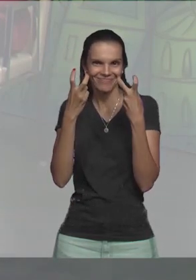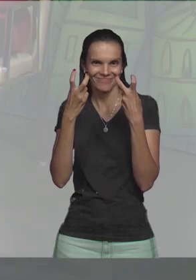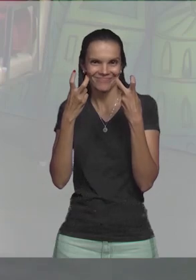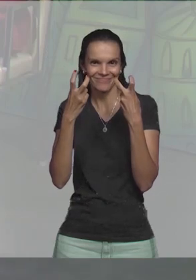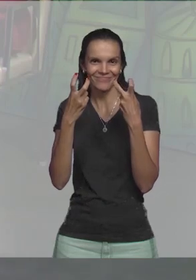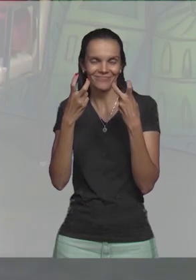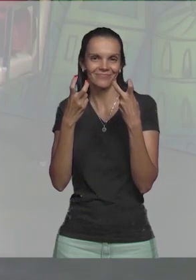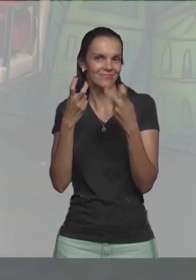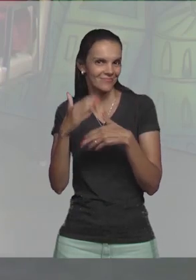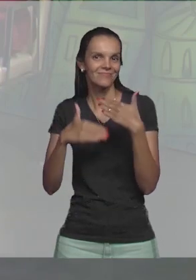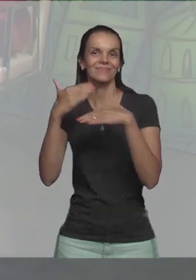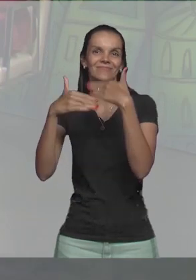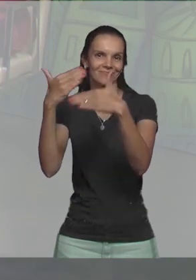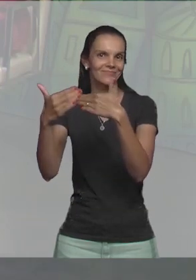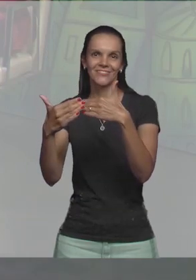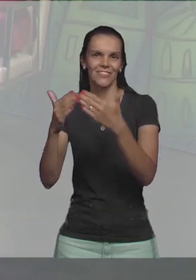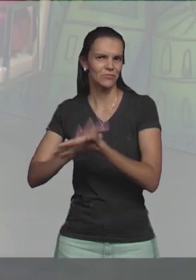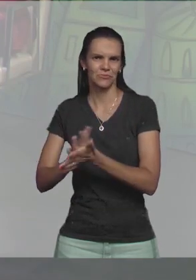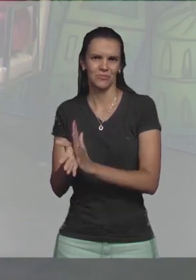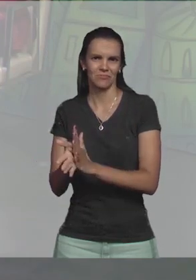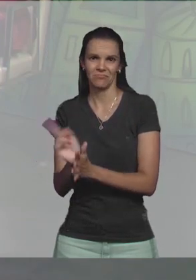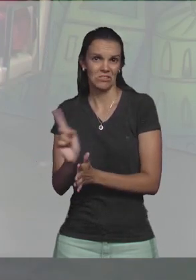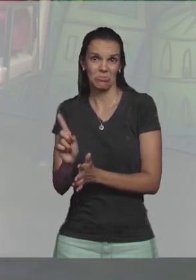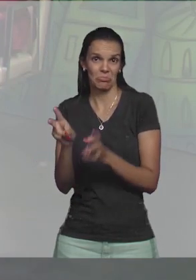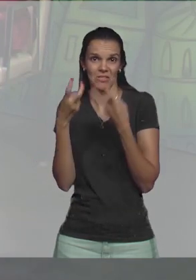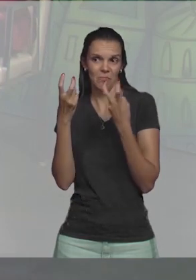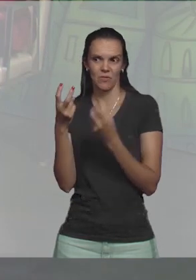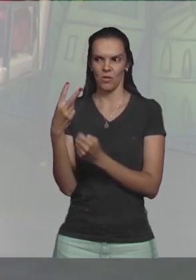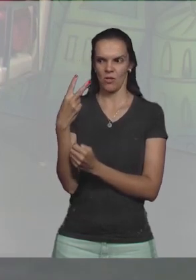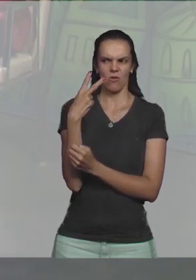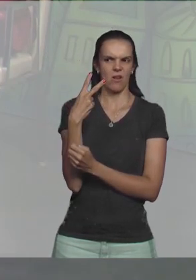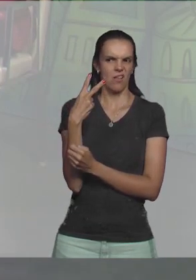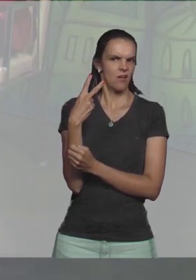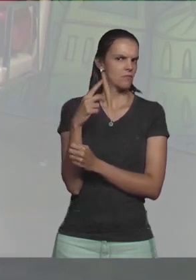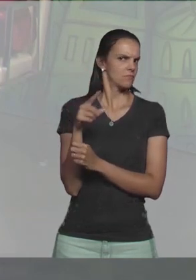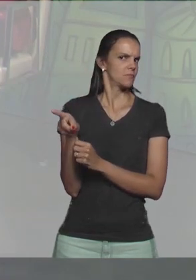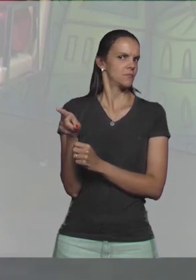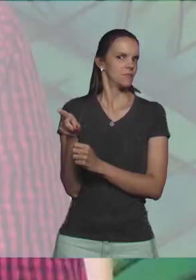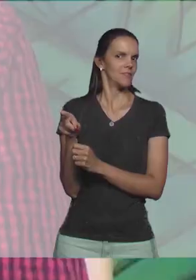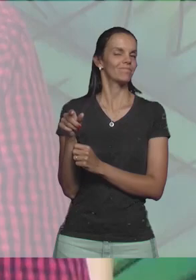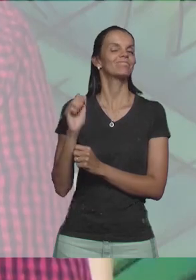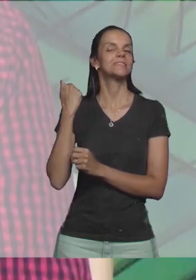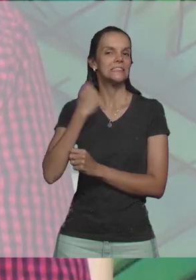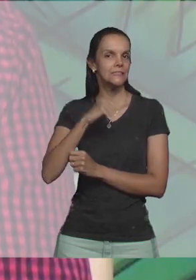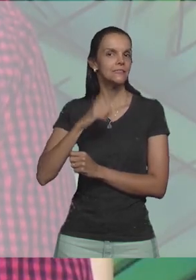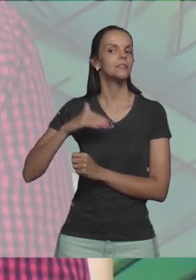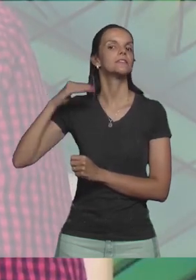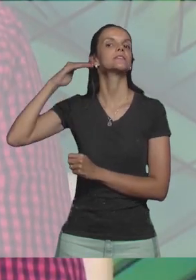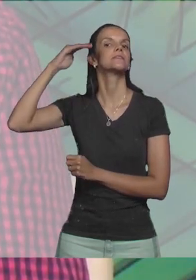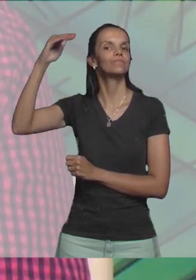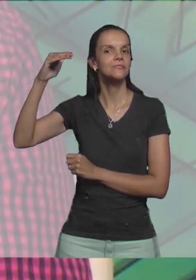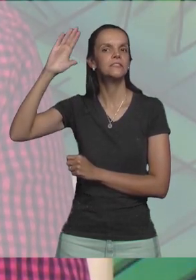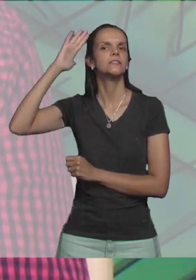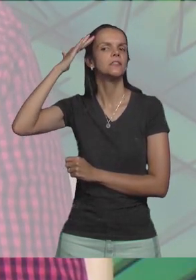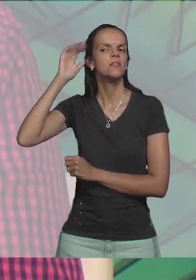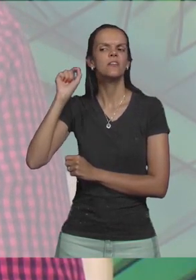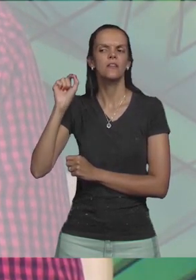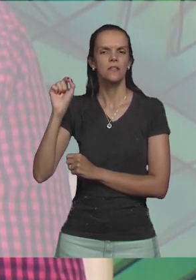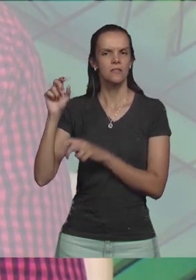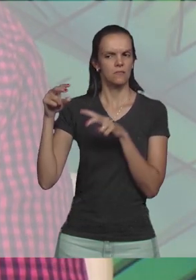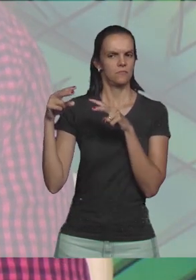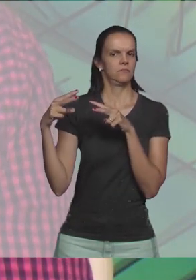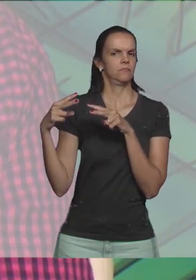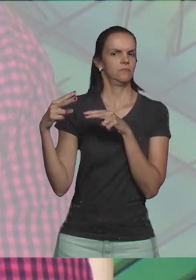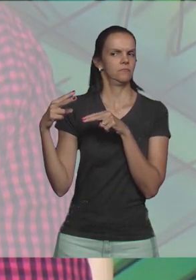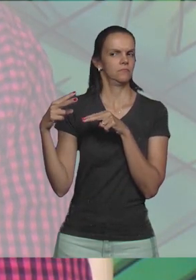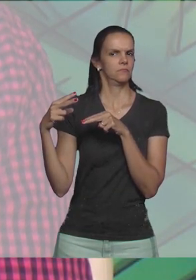percebe esse processo de discriminação. A gente não percebe o olhar atravessado, a gente tem que estar um pouquinho maior para conseguir entender o que aquele